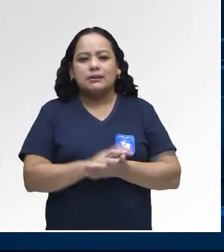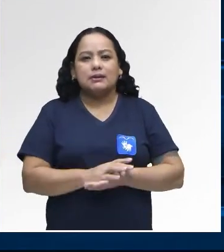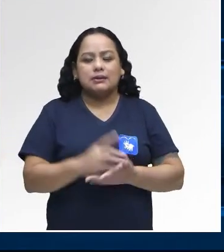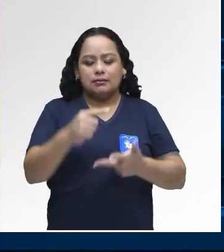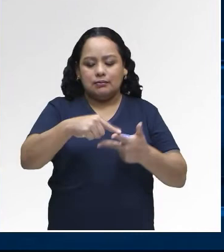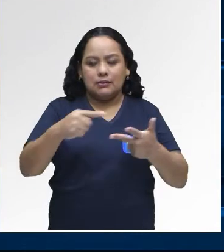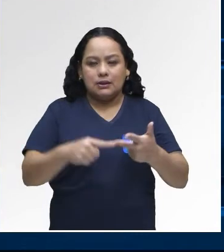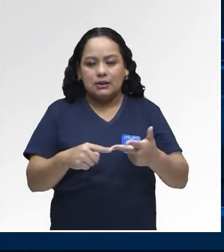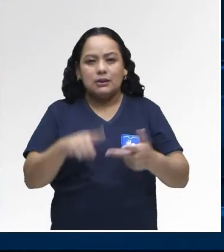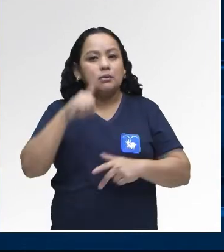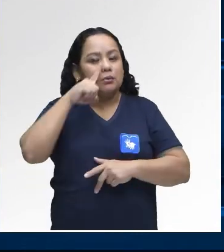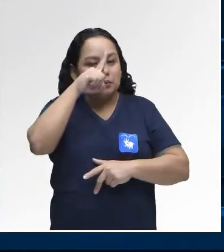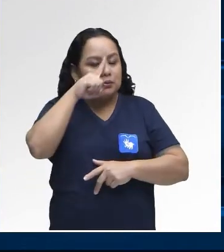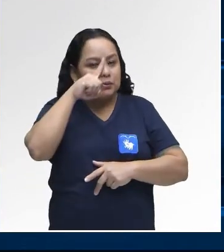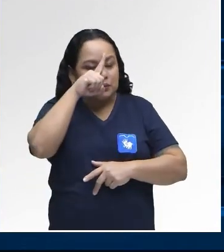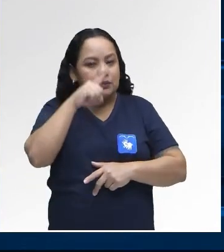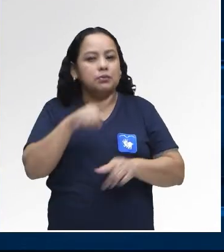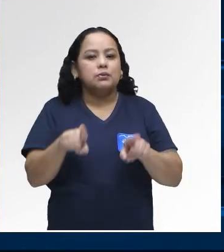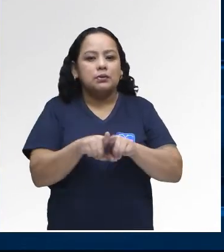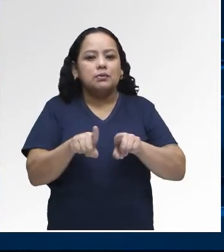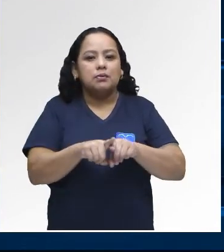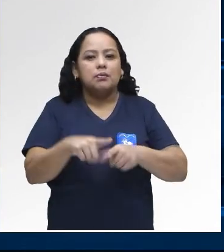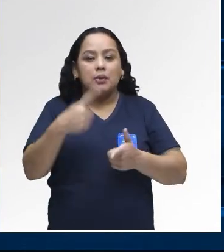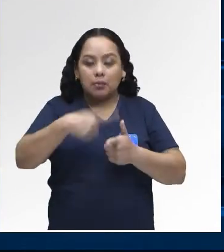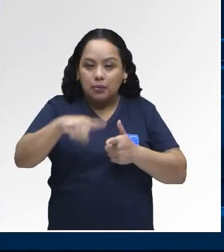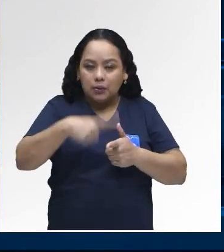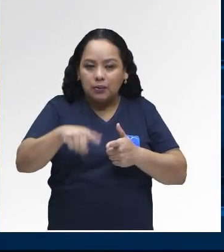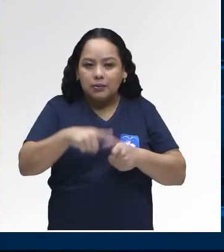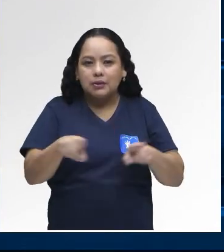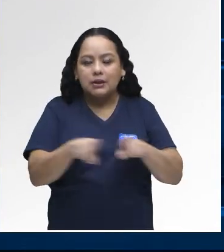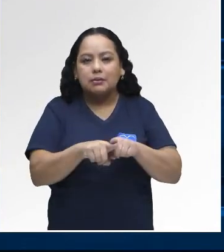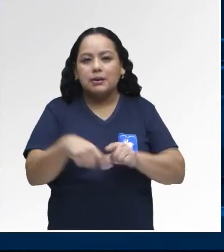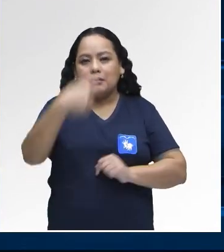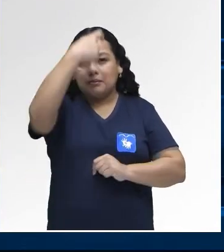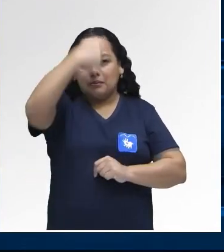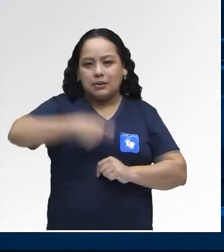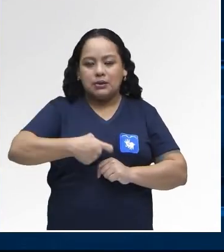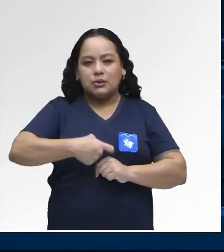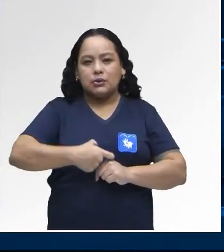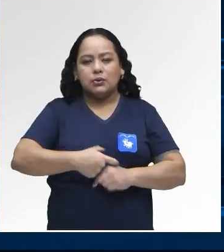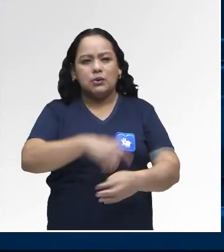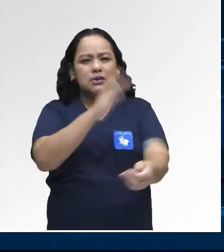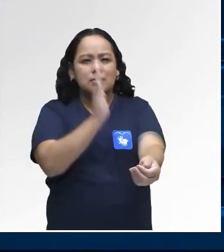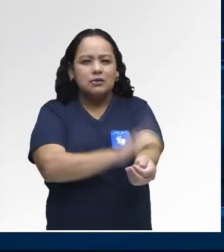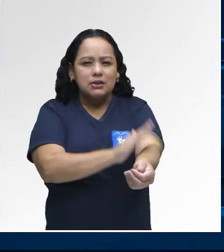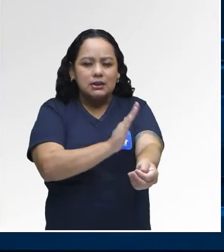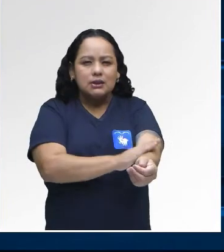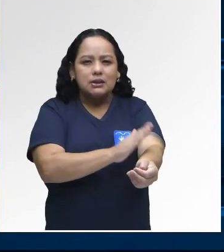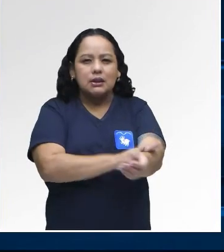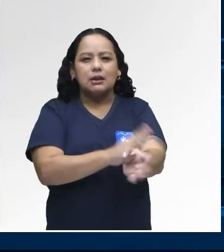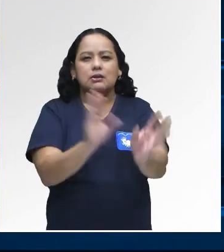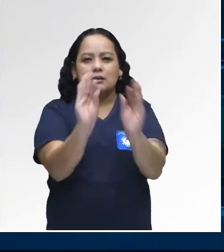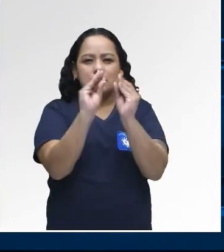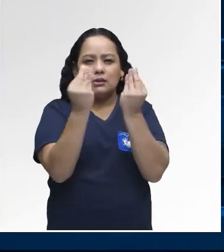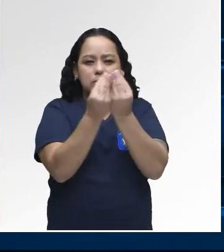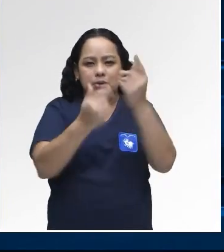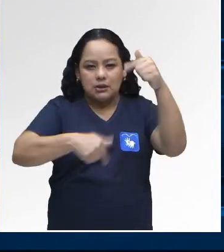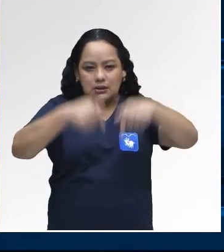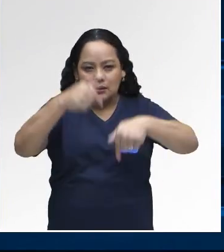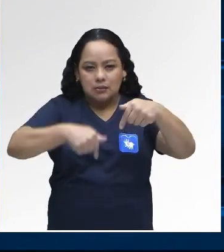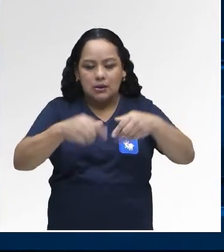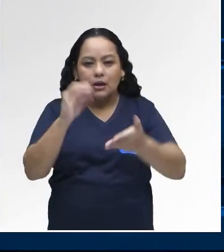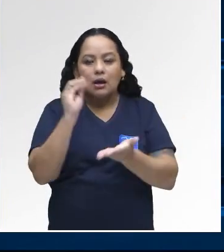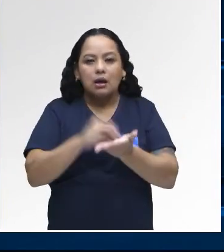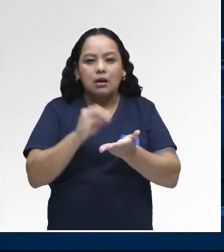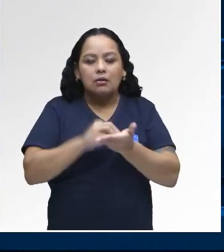fatores de riscos também para pessoas se tornarem dependentes químicos. Falta de